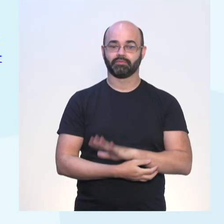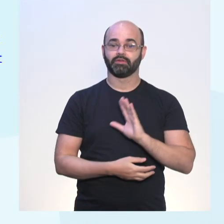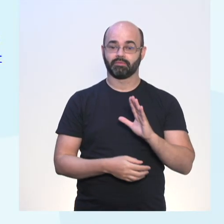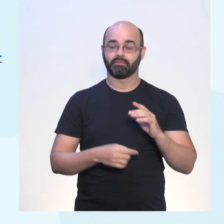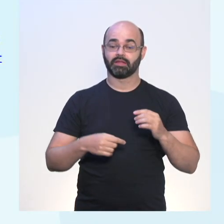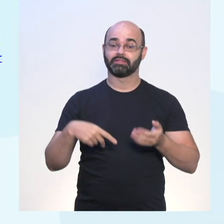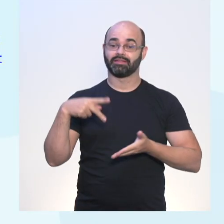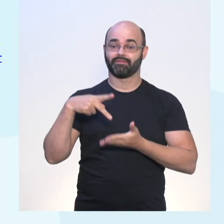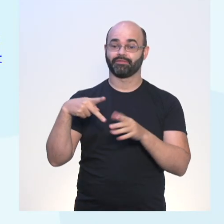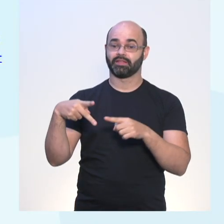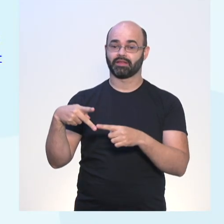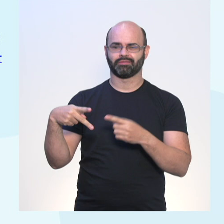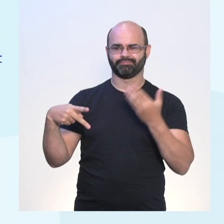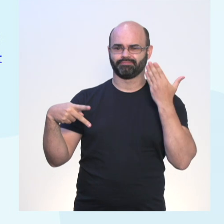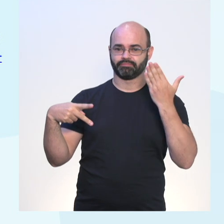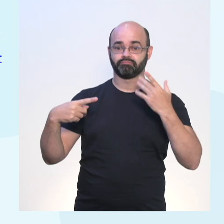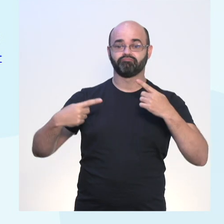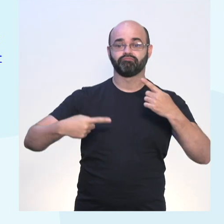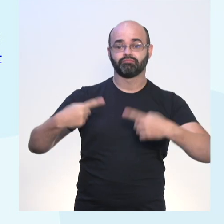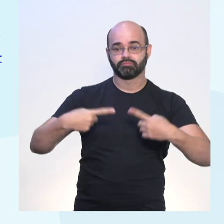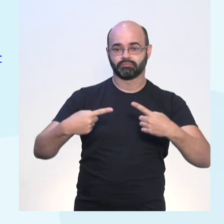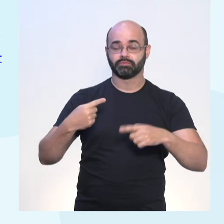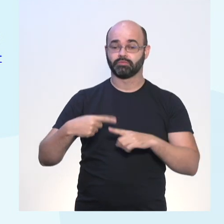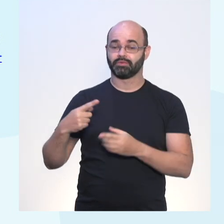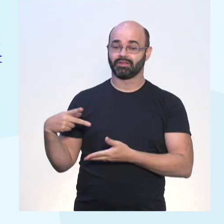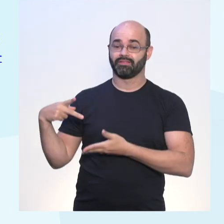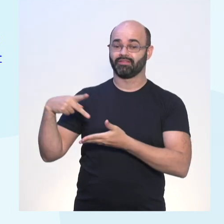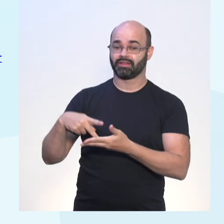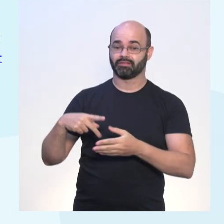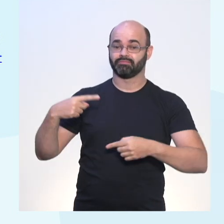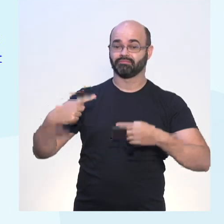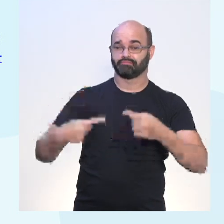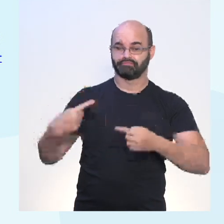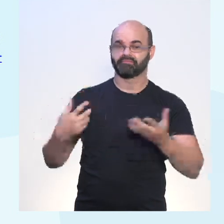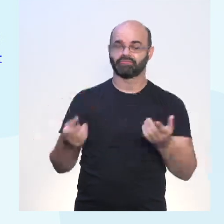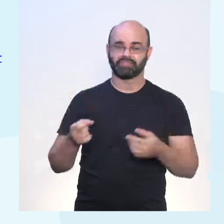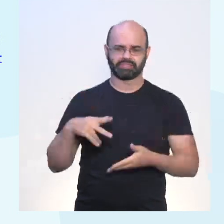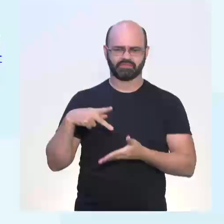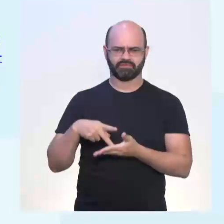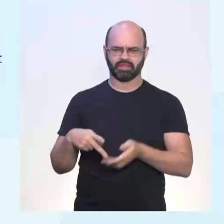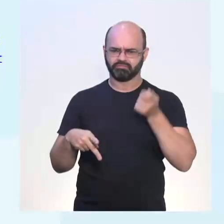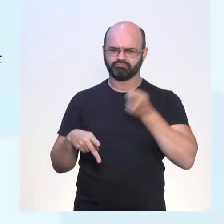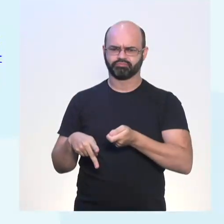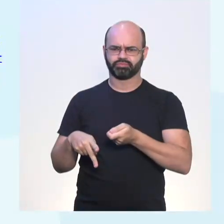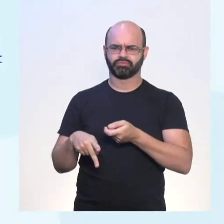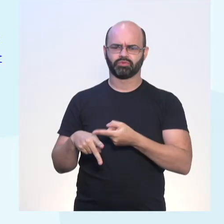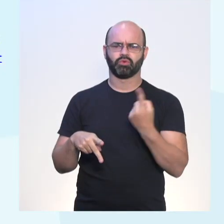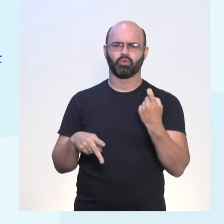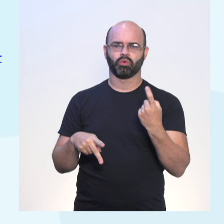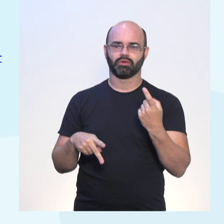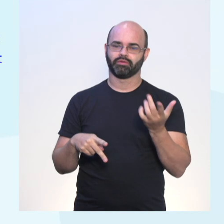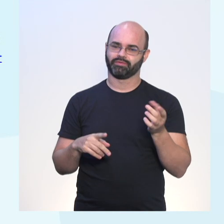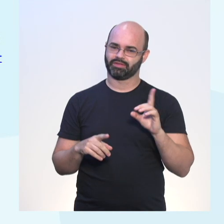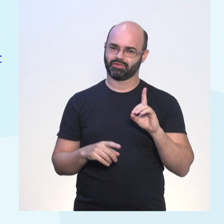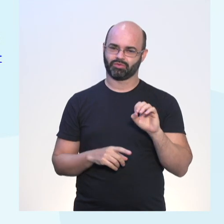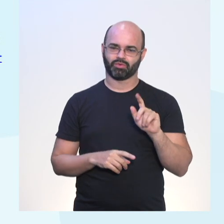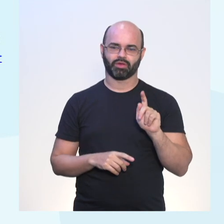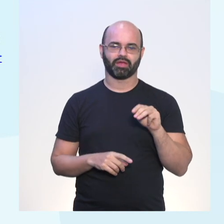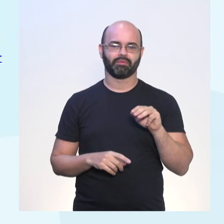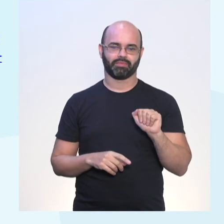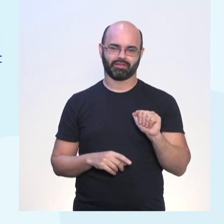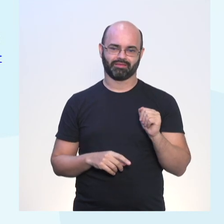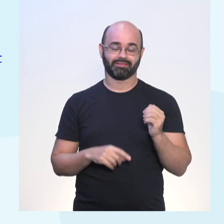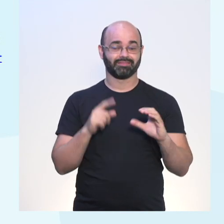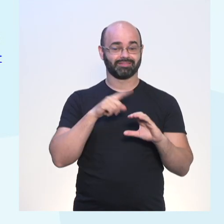discutíveis. Porque se eu tenho uma verdade indiscutível, isso não é ciência, gente, isso é dogma. E a ciência pode ser tudo menos